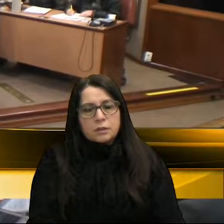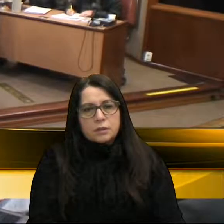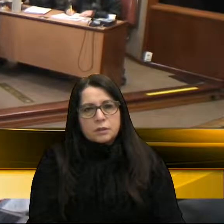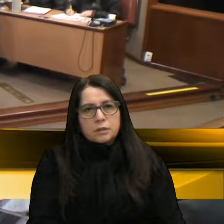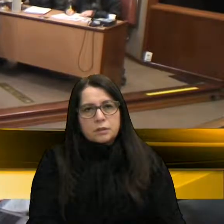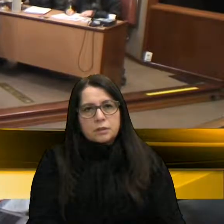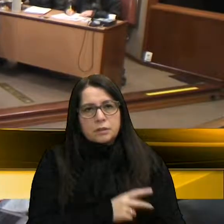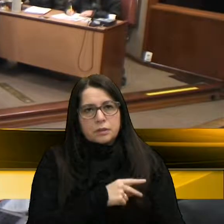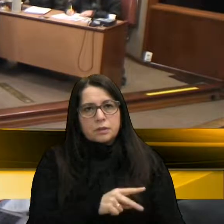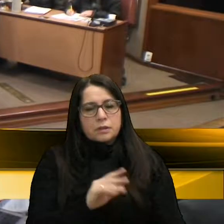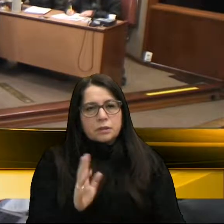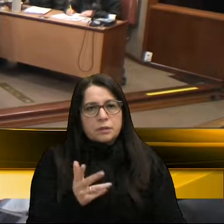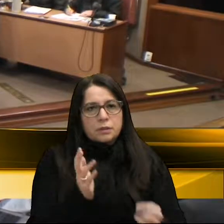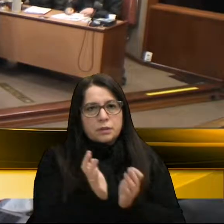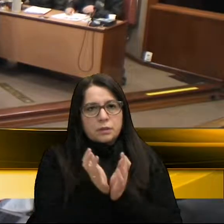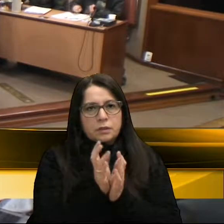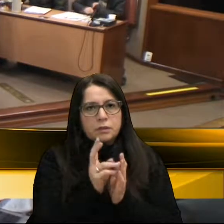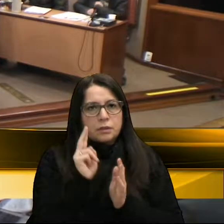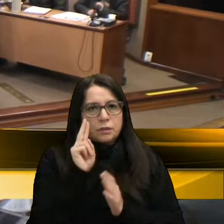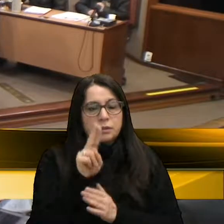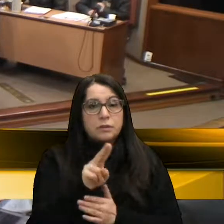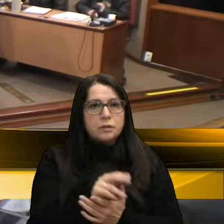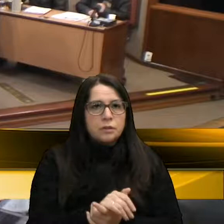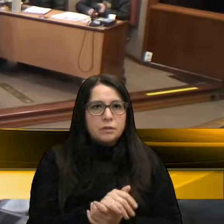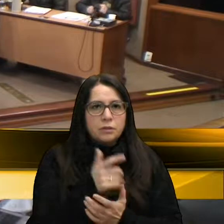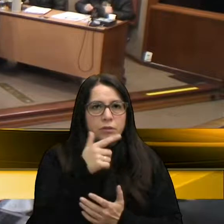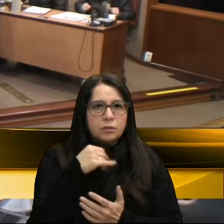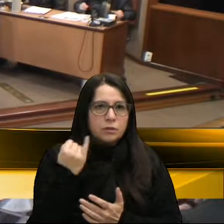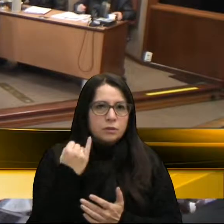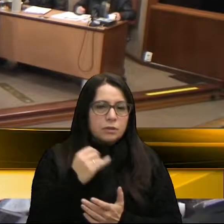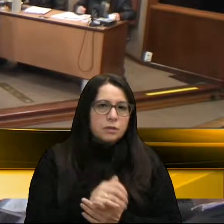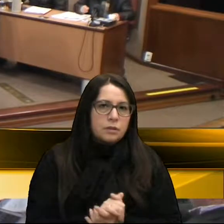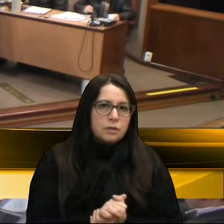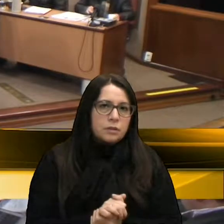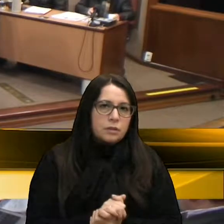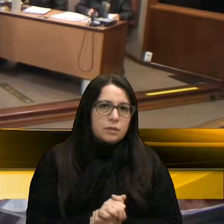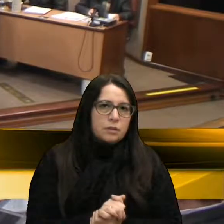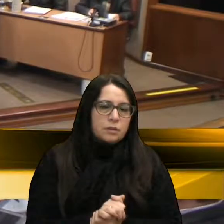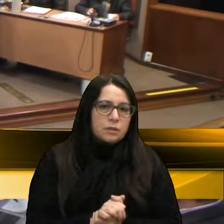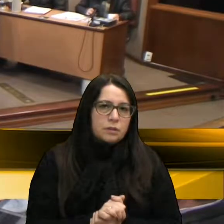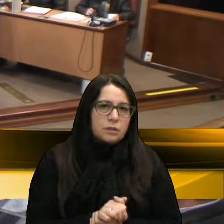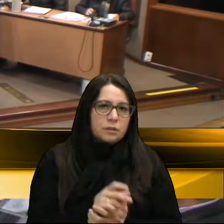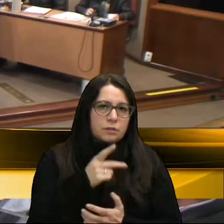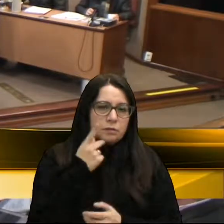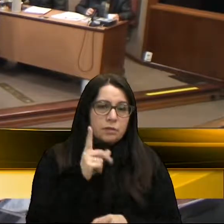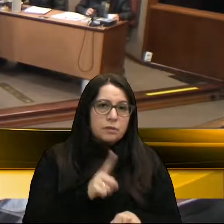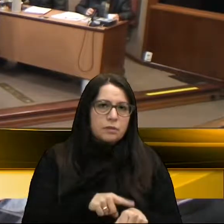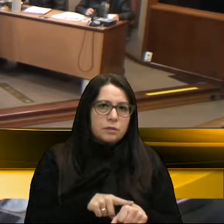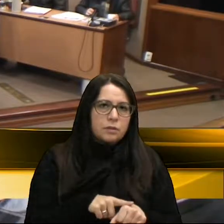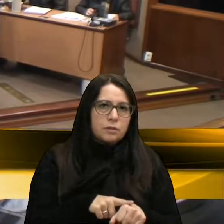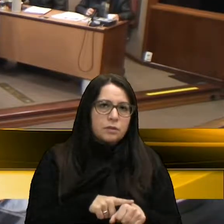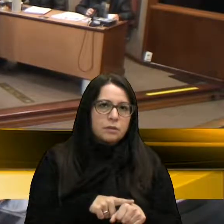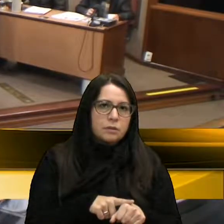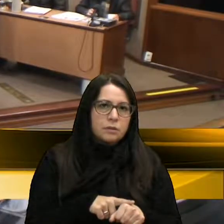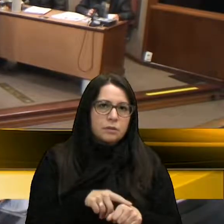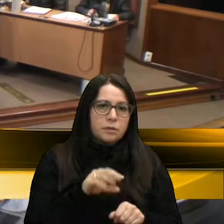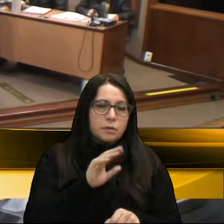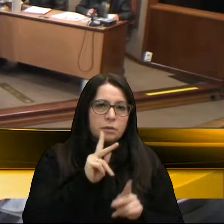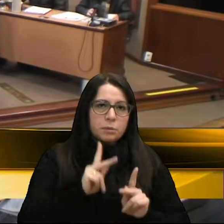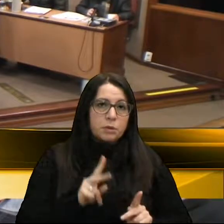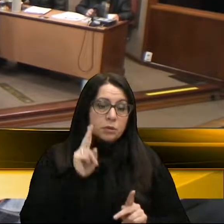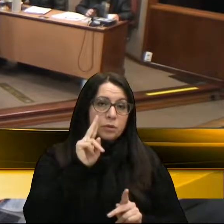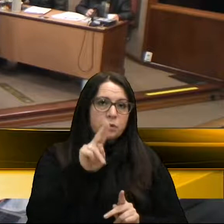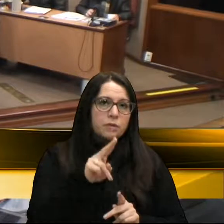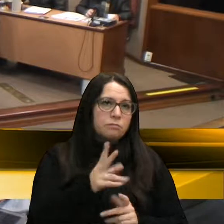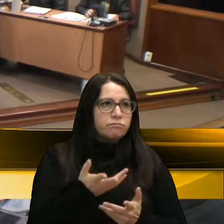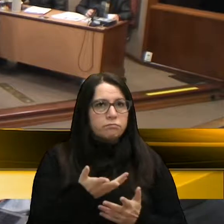Prezado presidente, colegas e quem nos assiste, eu acho importante falar nesse momento para que as pessoas que nos assistem